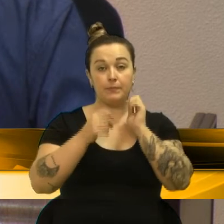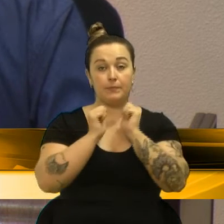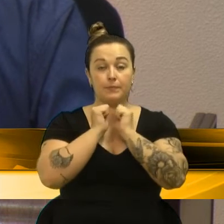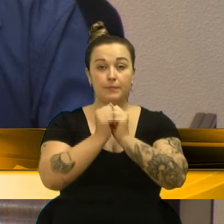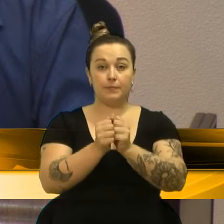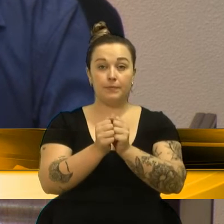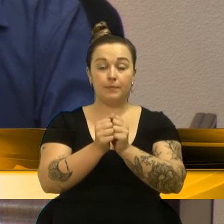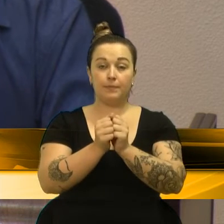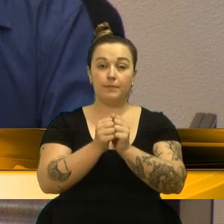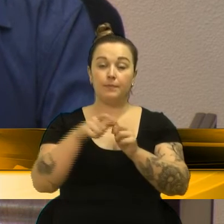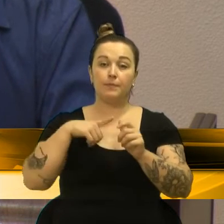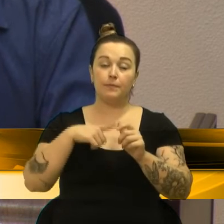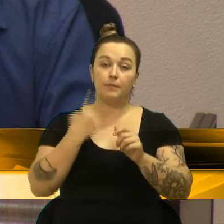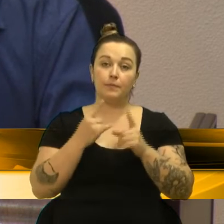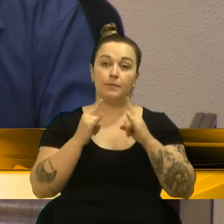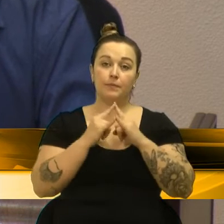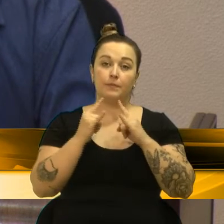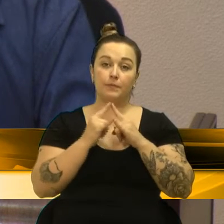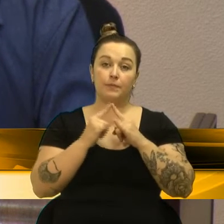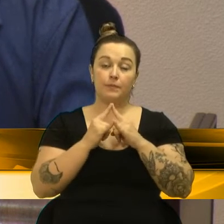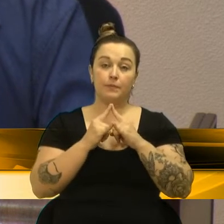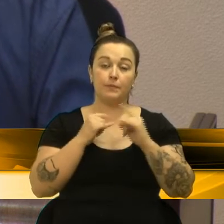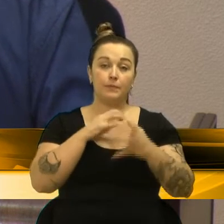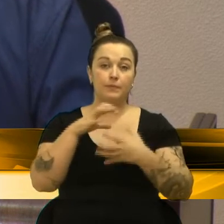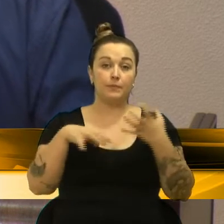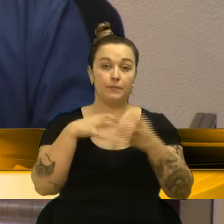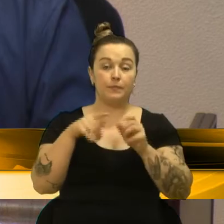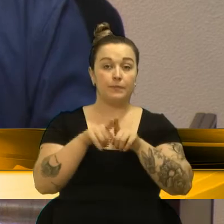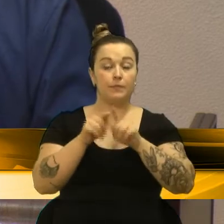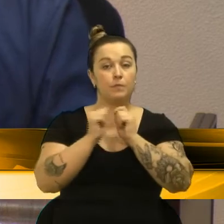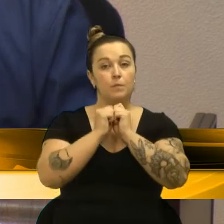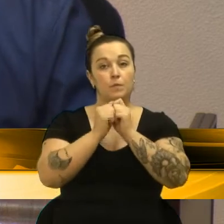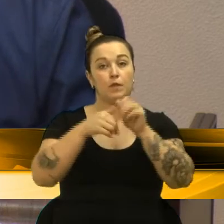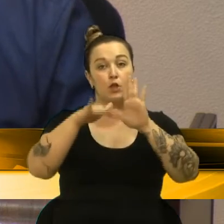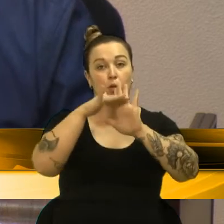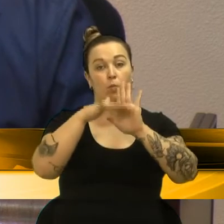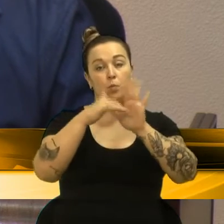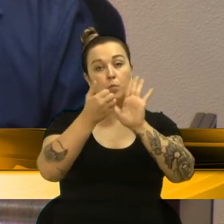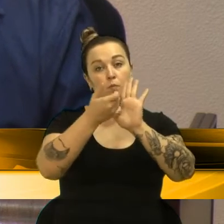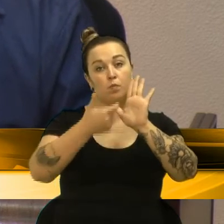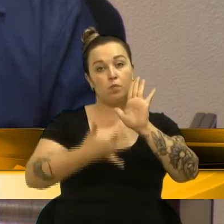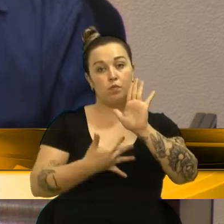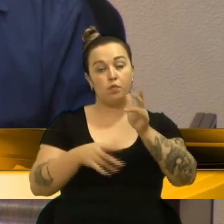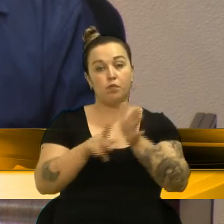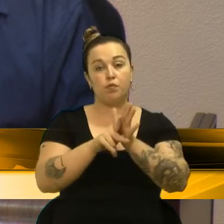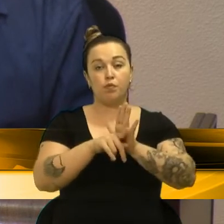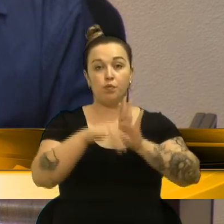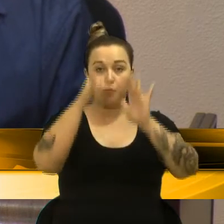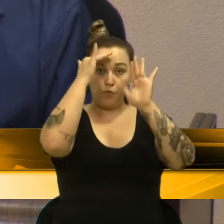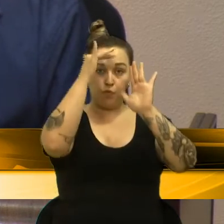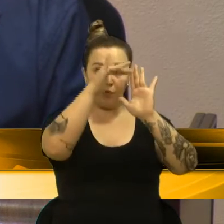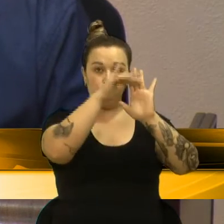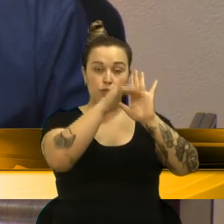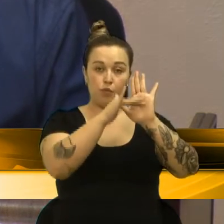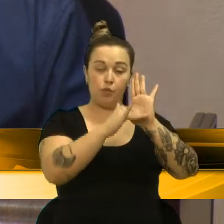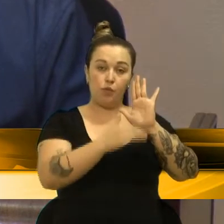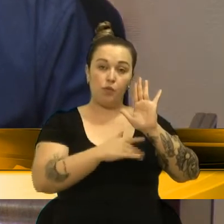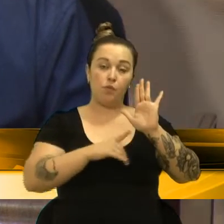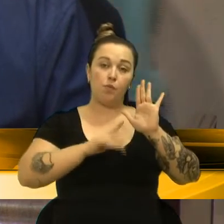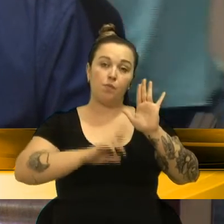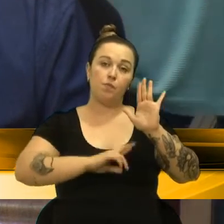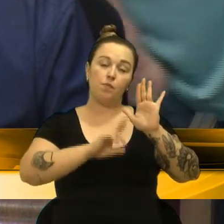houver mais de uma entidade envolvida na indicação, deverá seguir os mesmos critérios do inciso 2º deste artigo. Inciso 2º. Os representantes dos órgãos